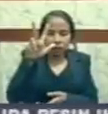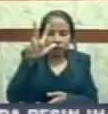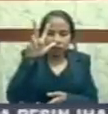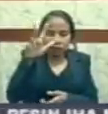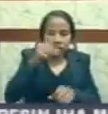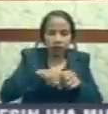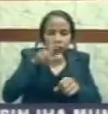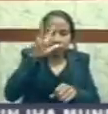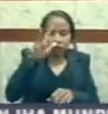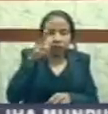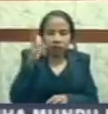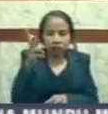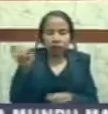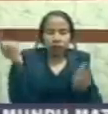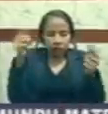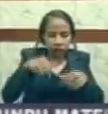continua a falar a discussão. Né?